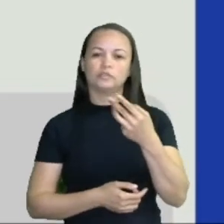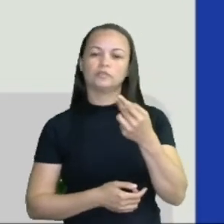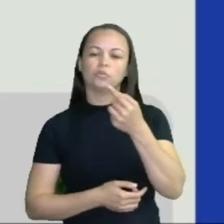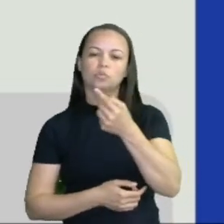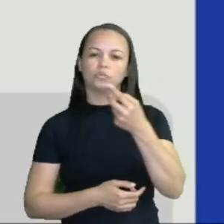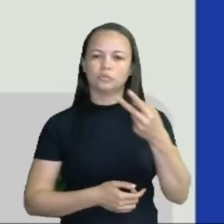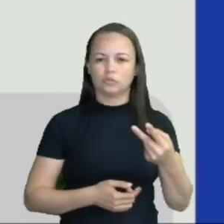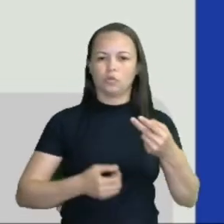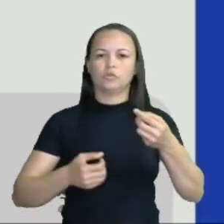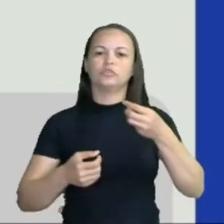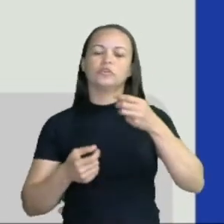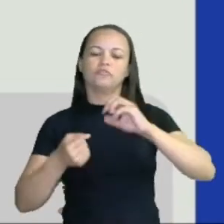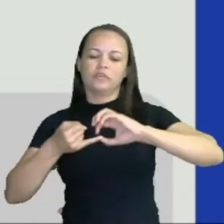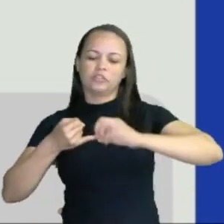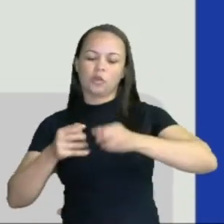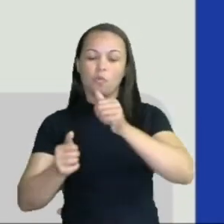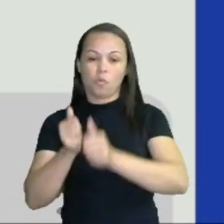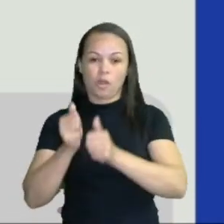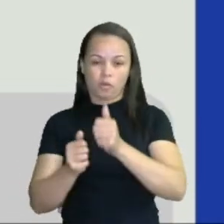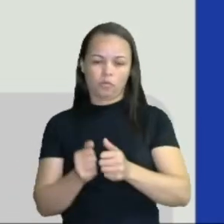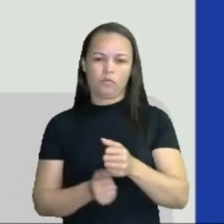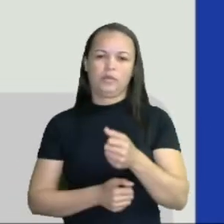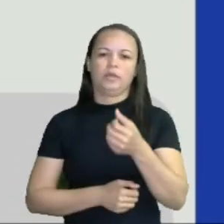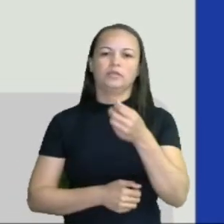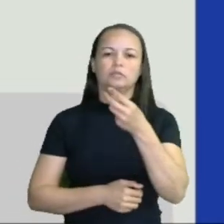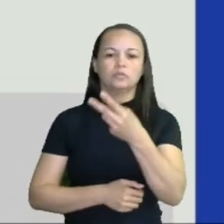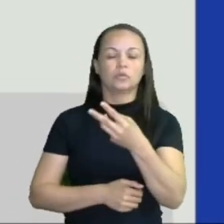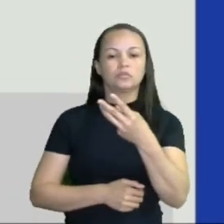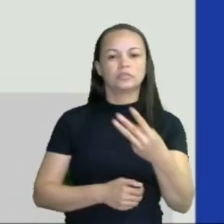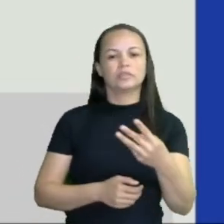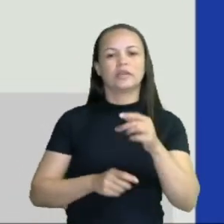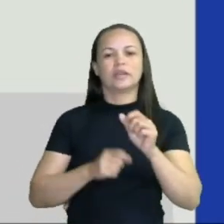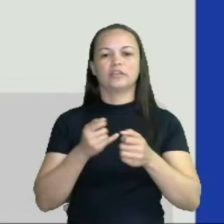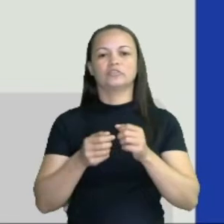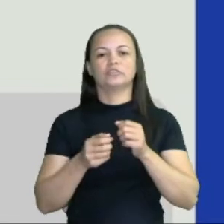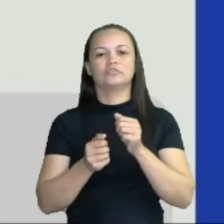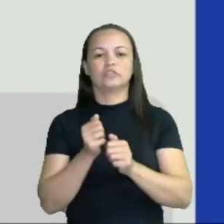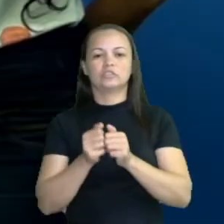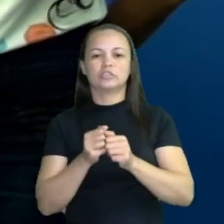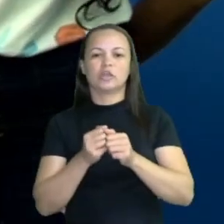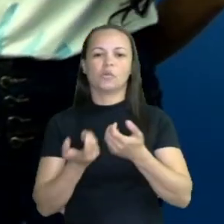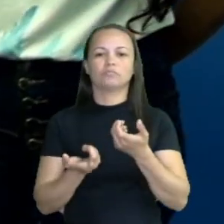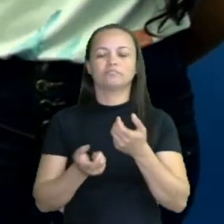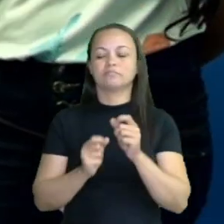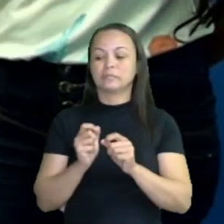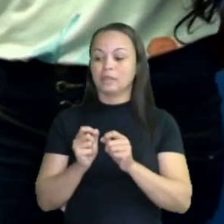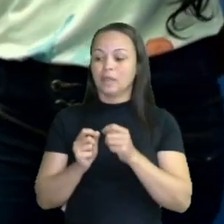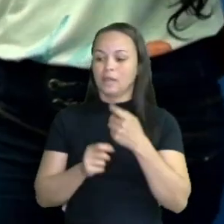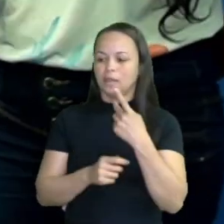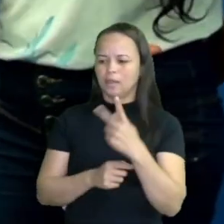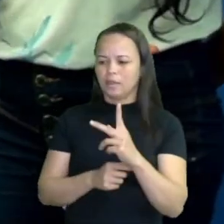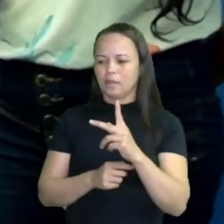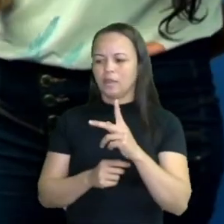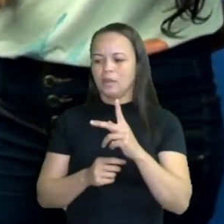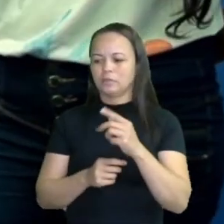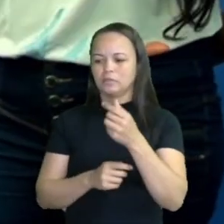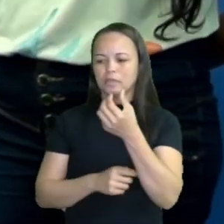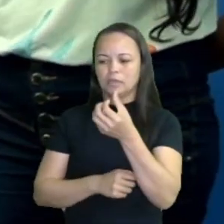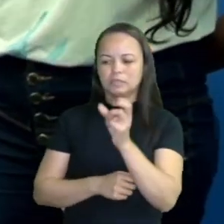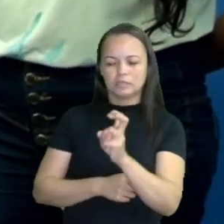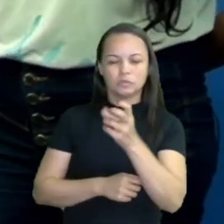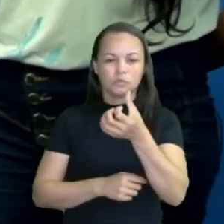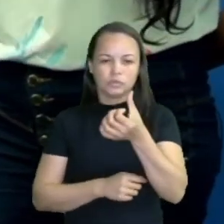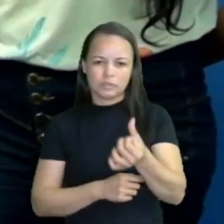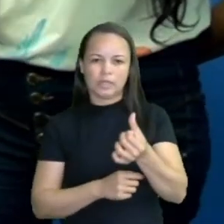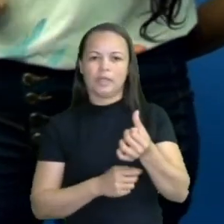prato. 5, 6, tudo outra vez. Então, apesar de lá o título leia uma das estrofes, eu